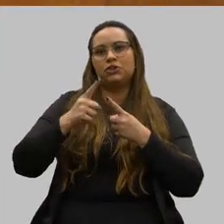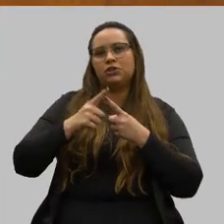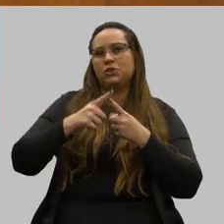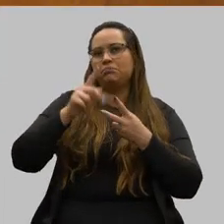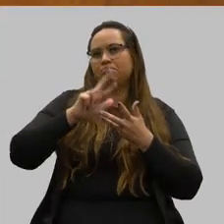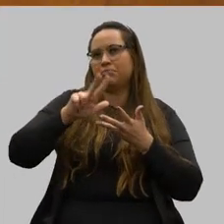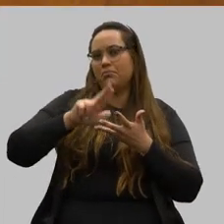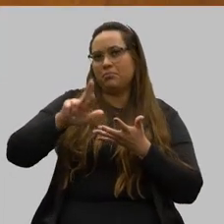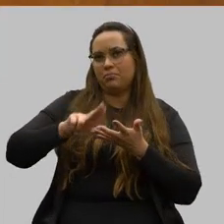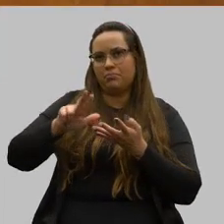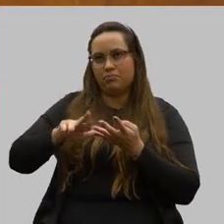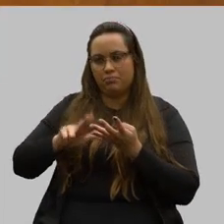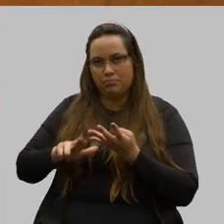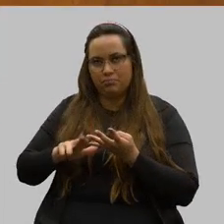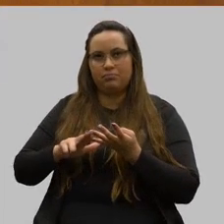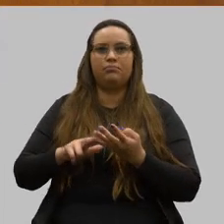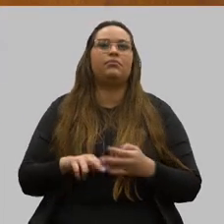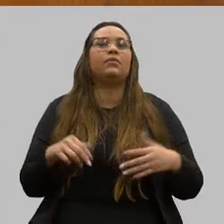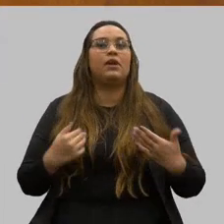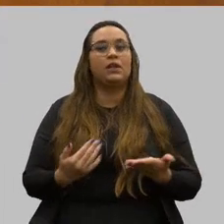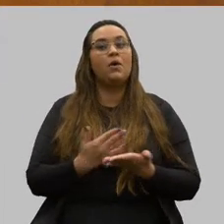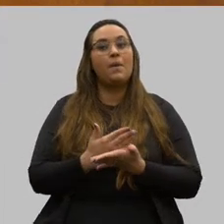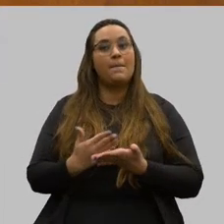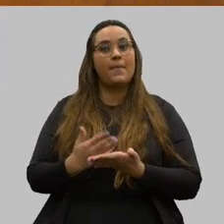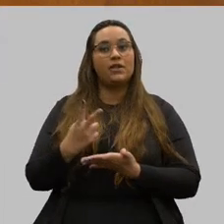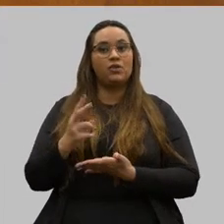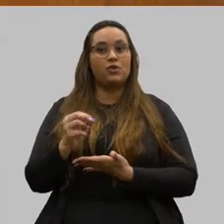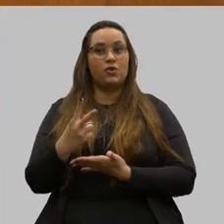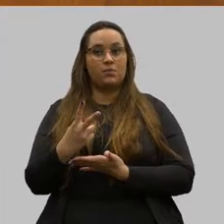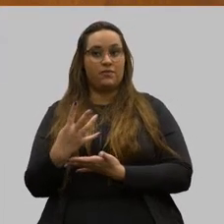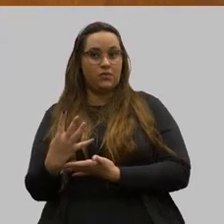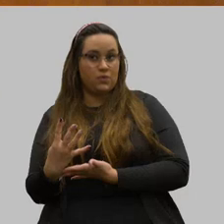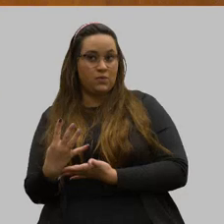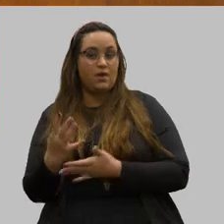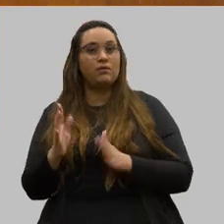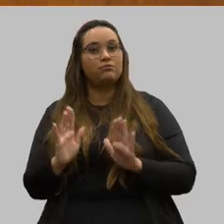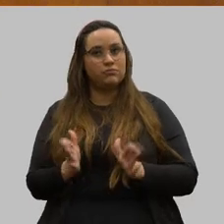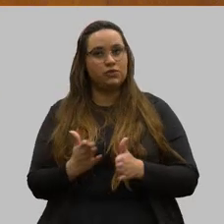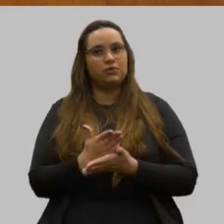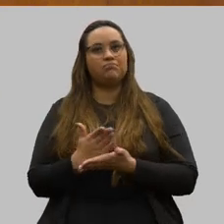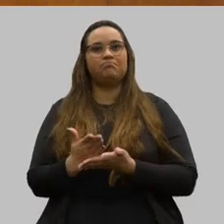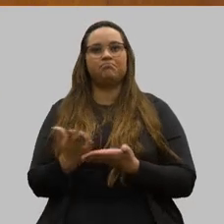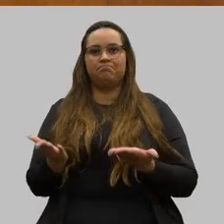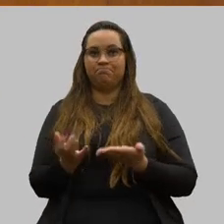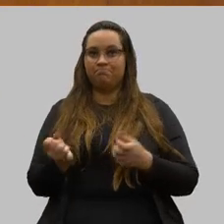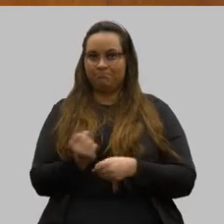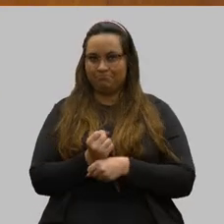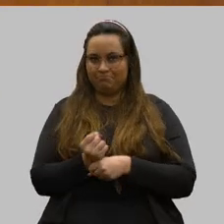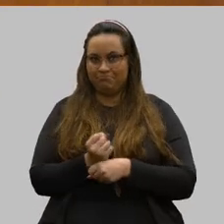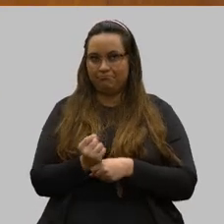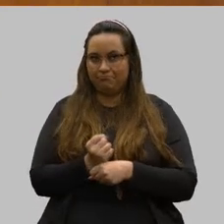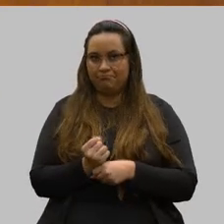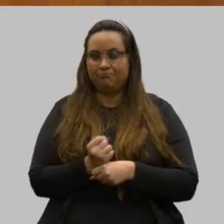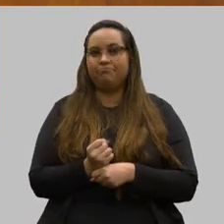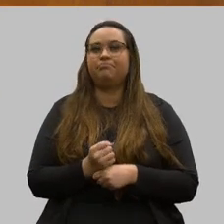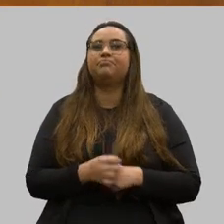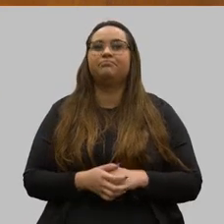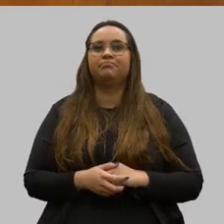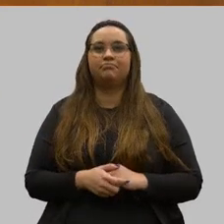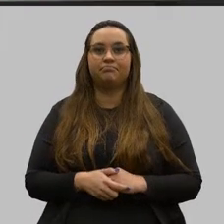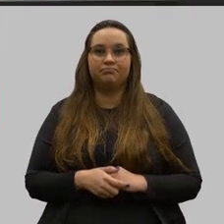ela passa a partir de 2024 ou já está conosco a partir desse ano para para Essas